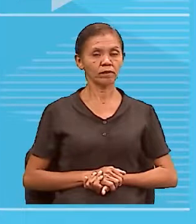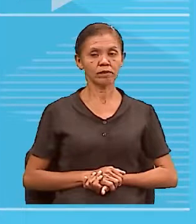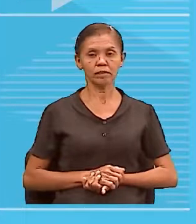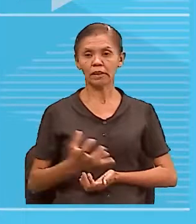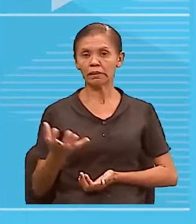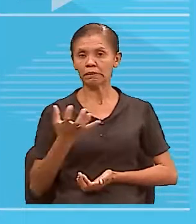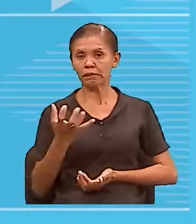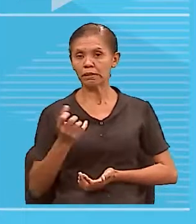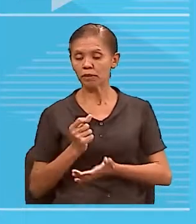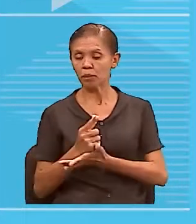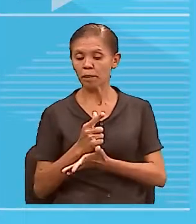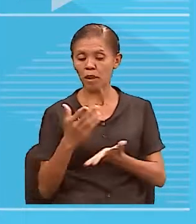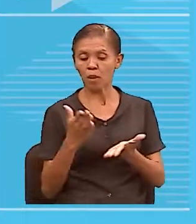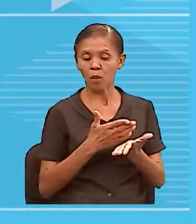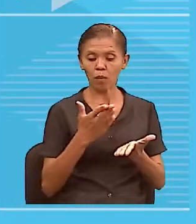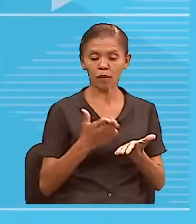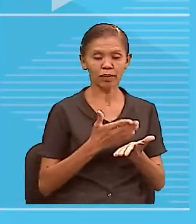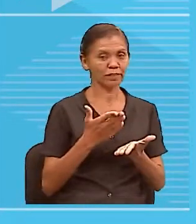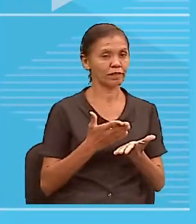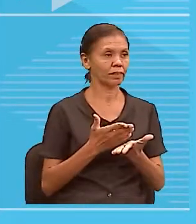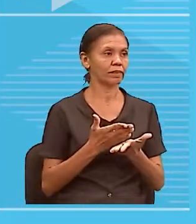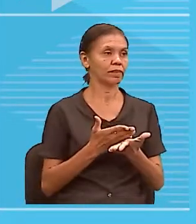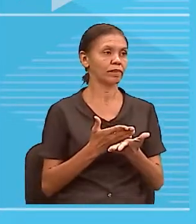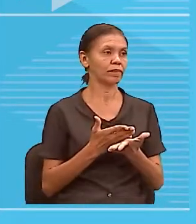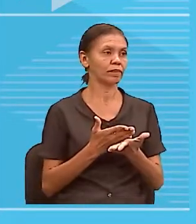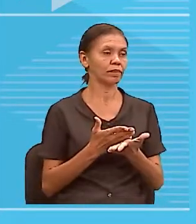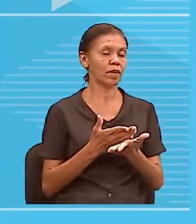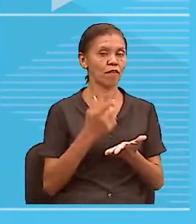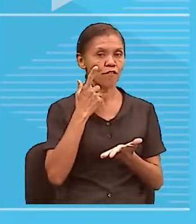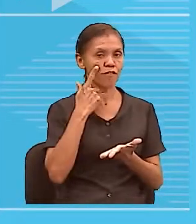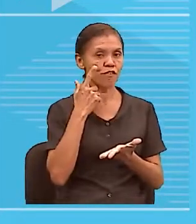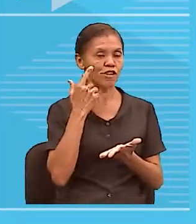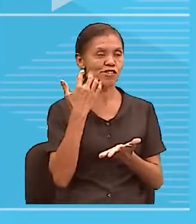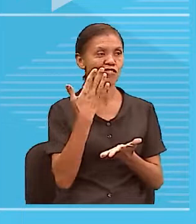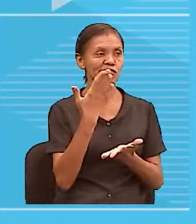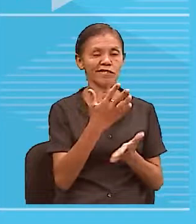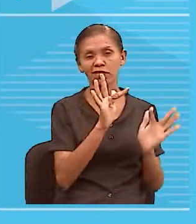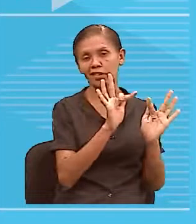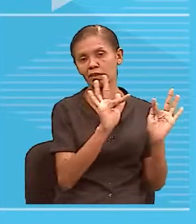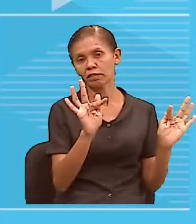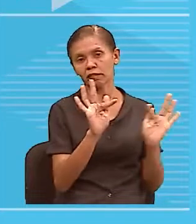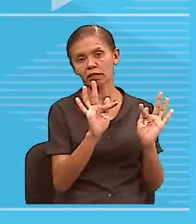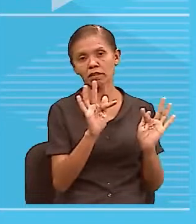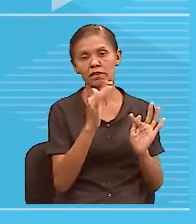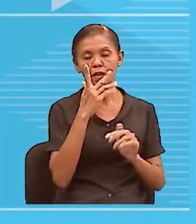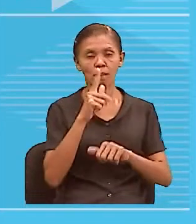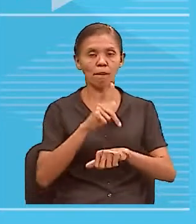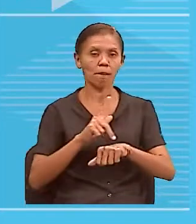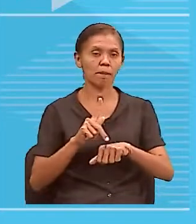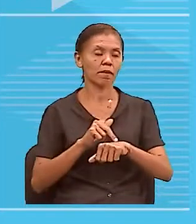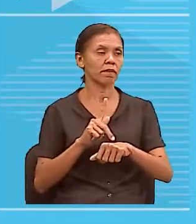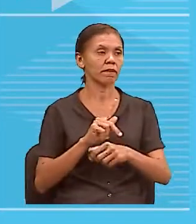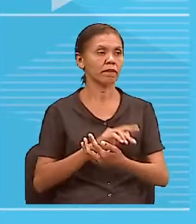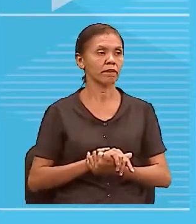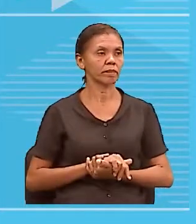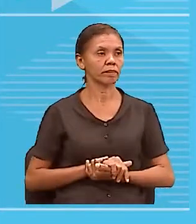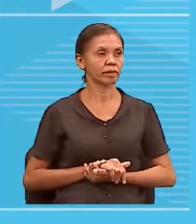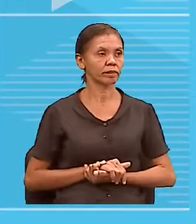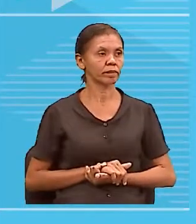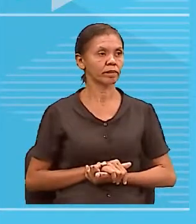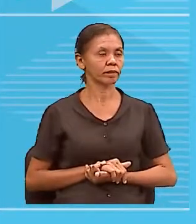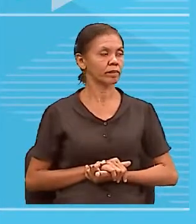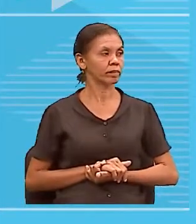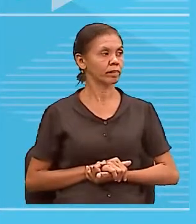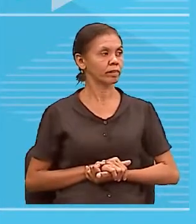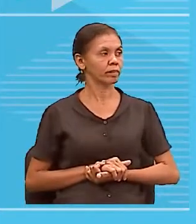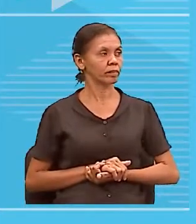quem fala espanhol diz desse jeito aí ó onde o me comprei e livro que queria me